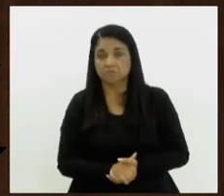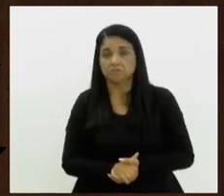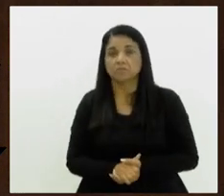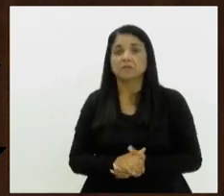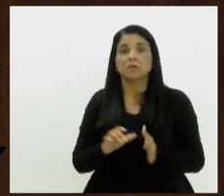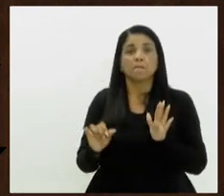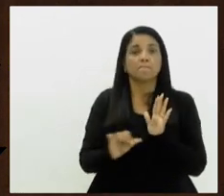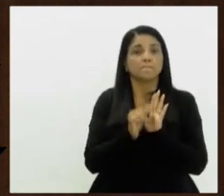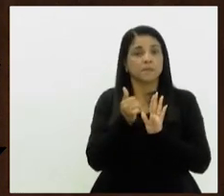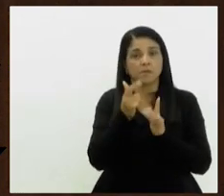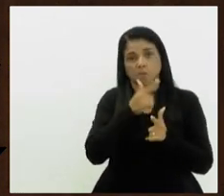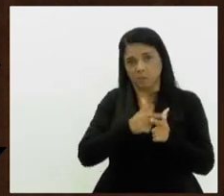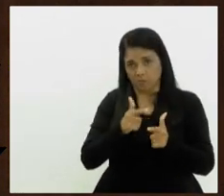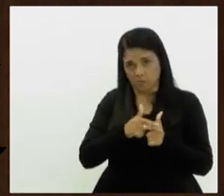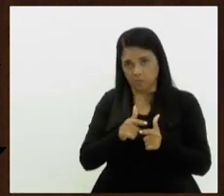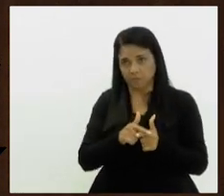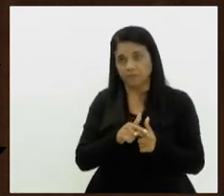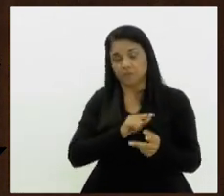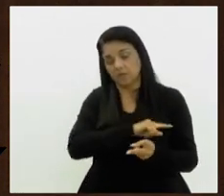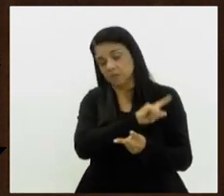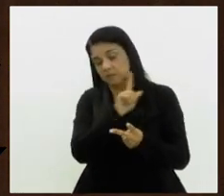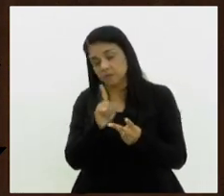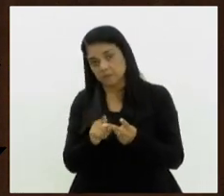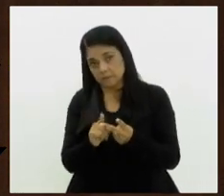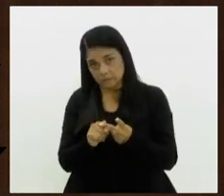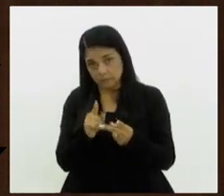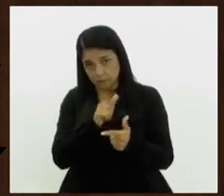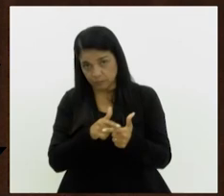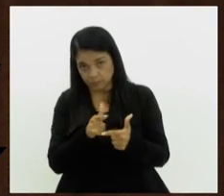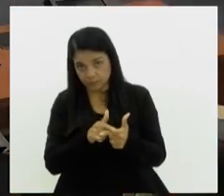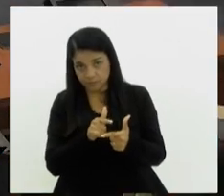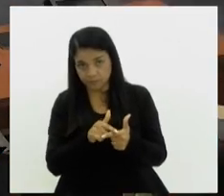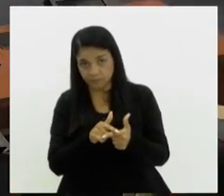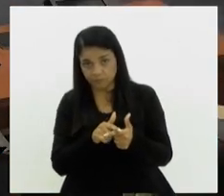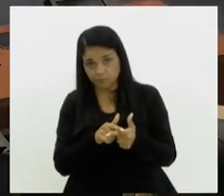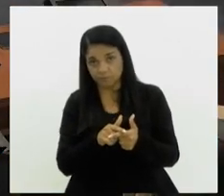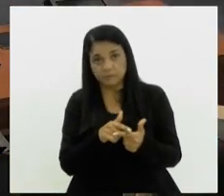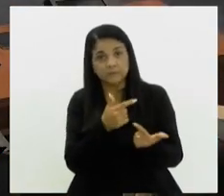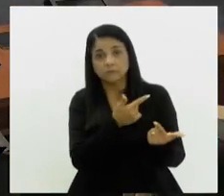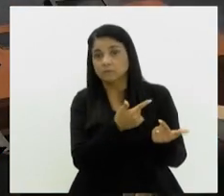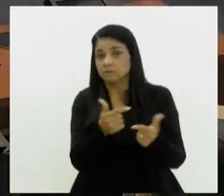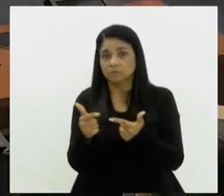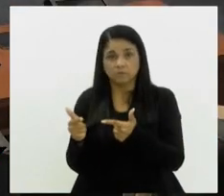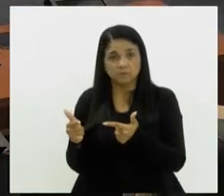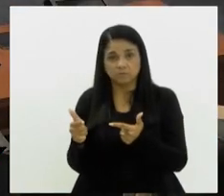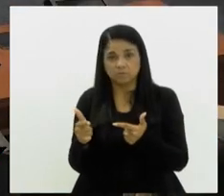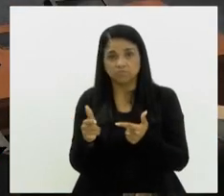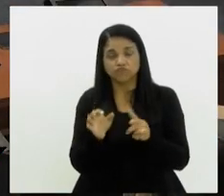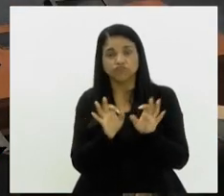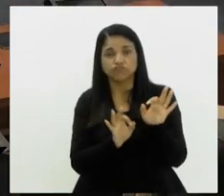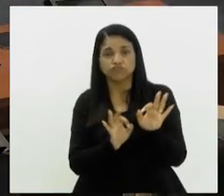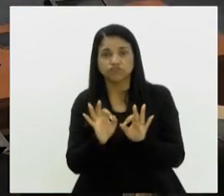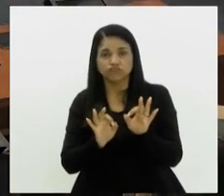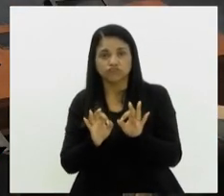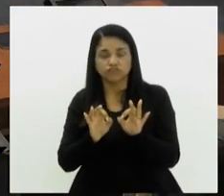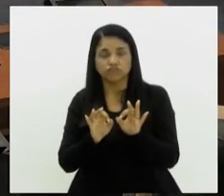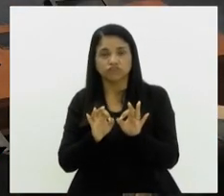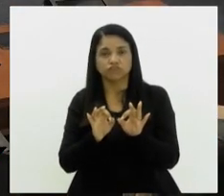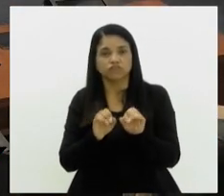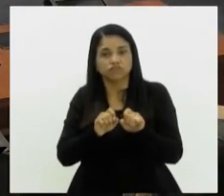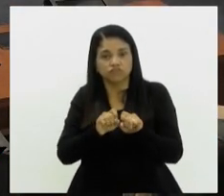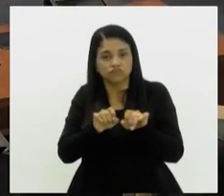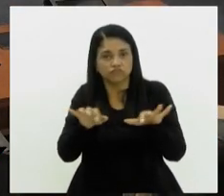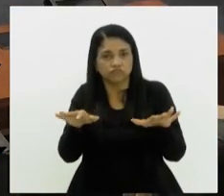um primeiro problema. Segundo problema, não houve nenhum plano de expansão